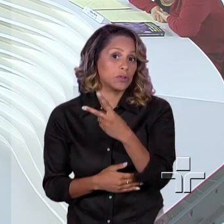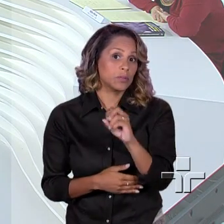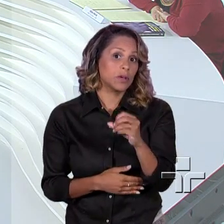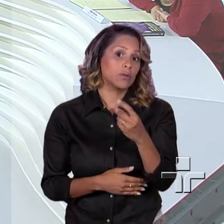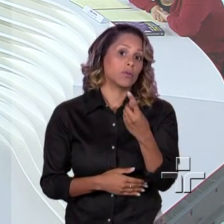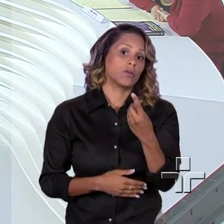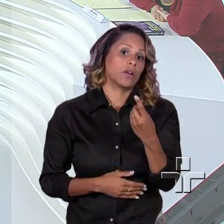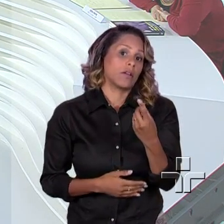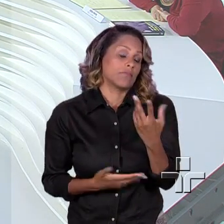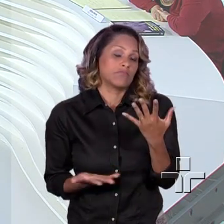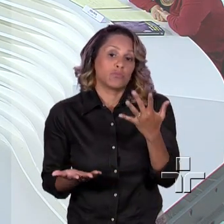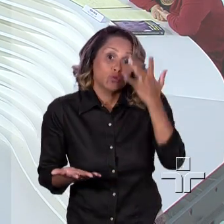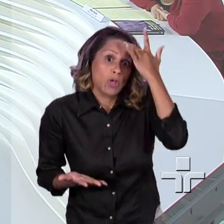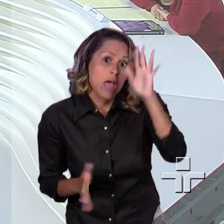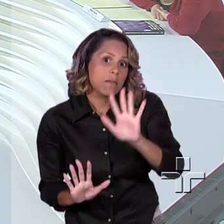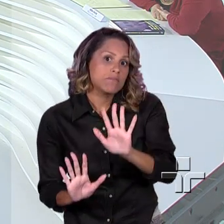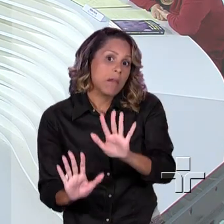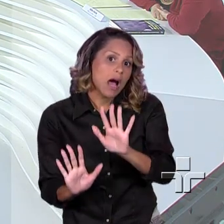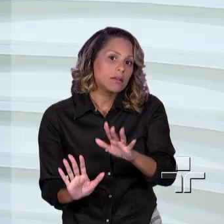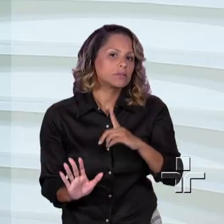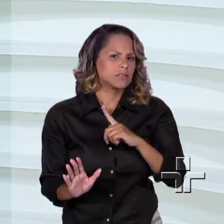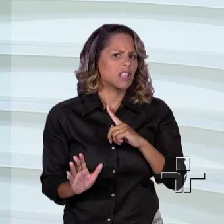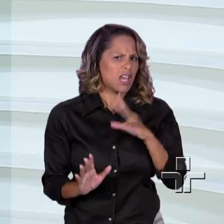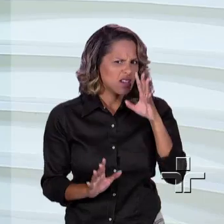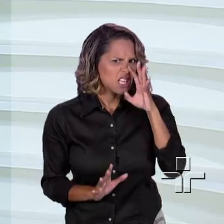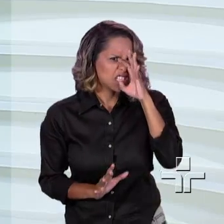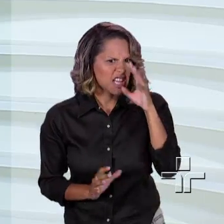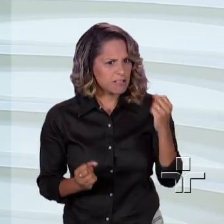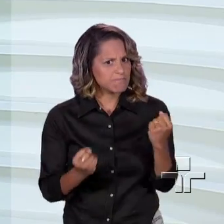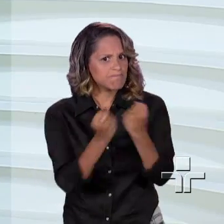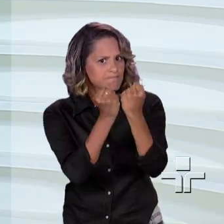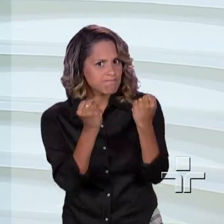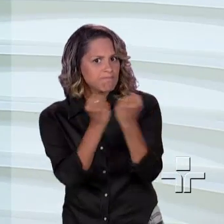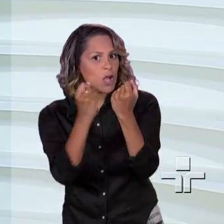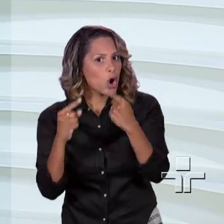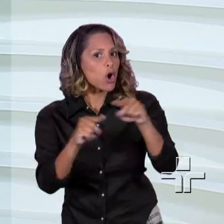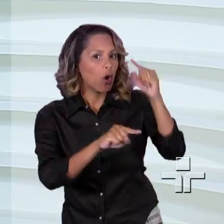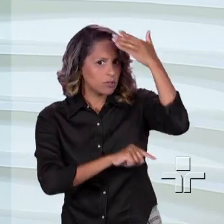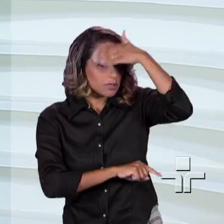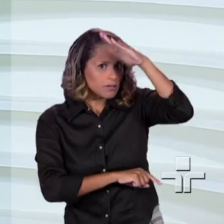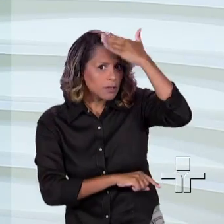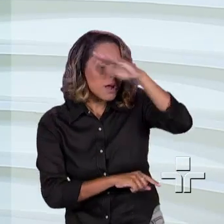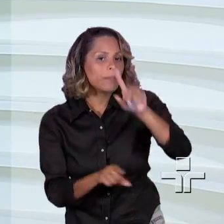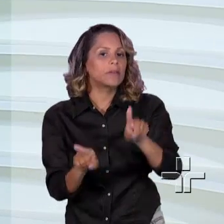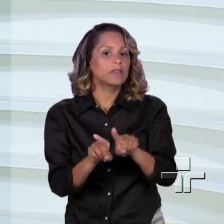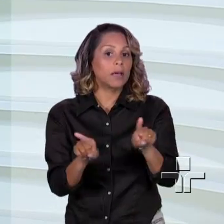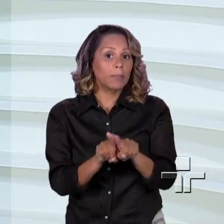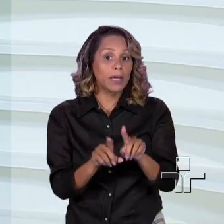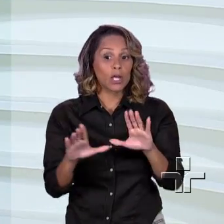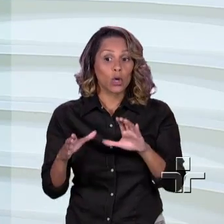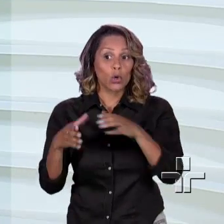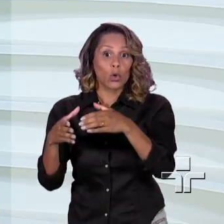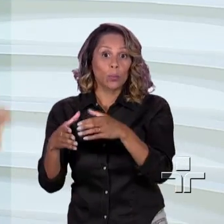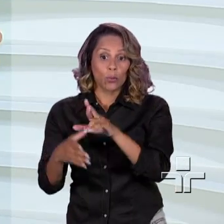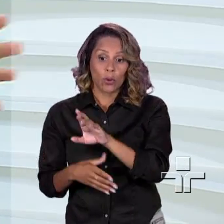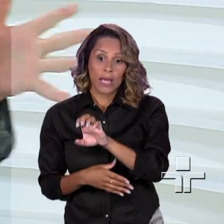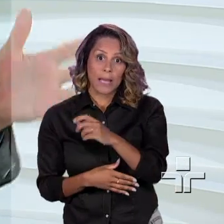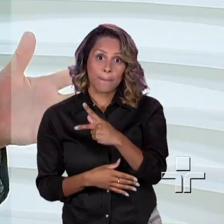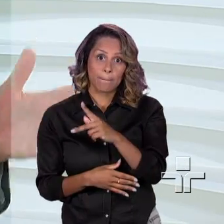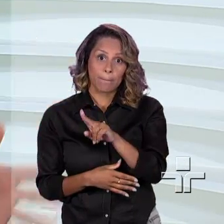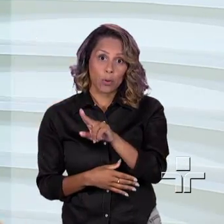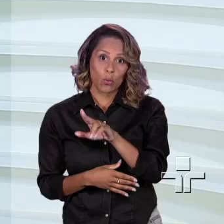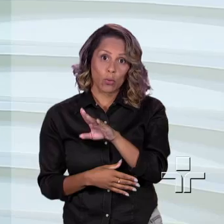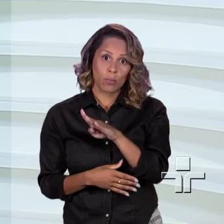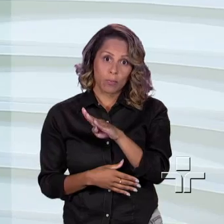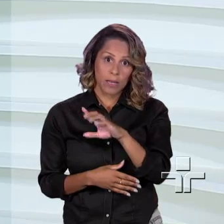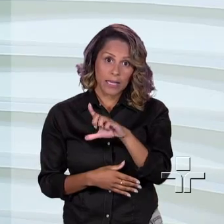uma resistência muito grande contra as políticas dele e as pessoas no Partido Republicano apoiando ele. Houve uma polarização